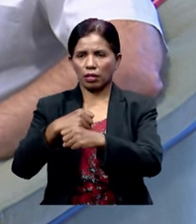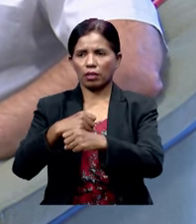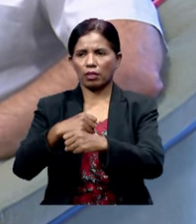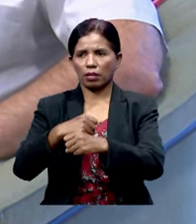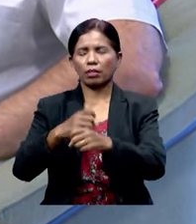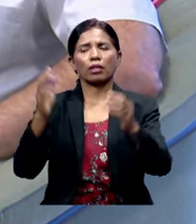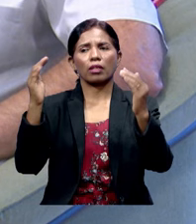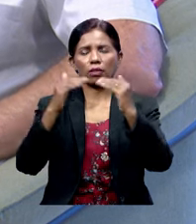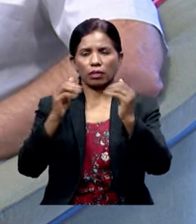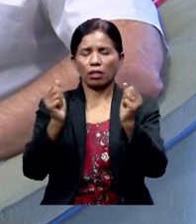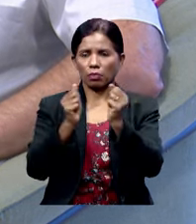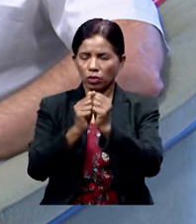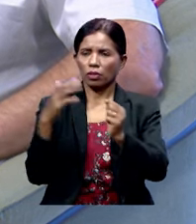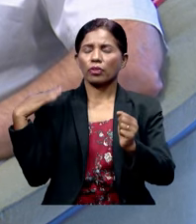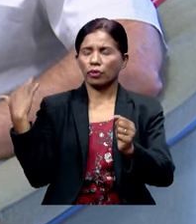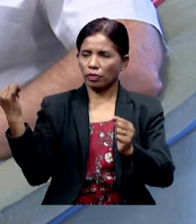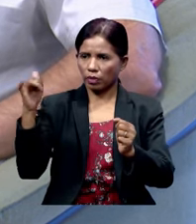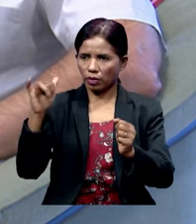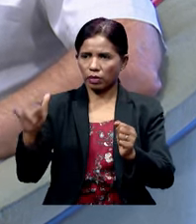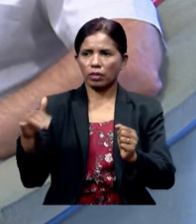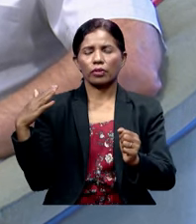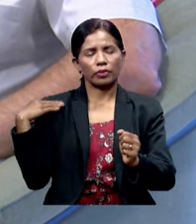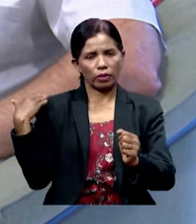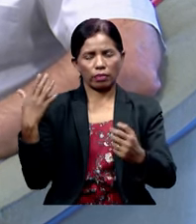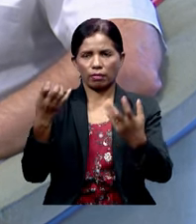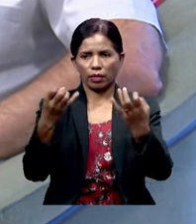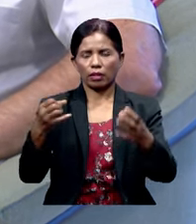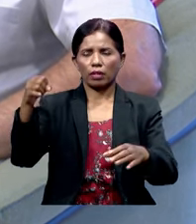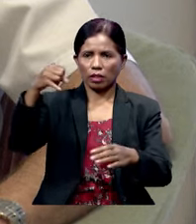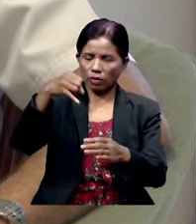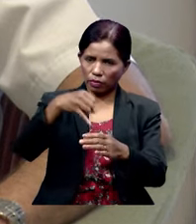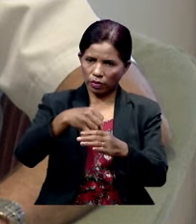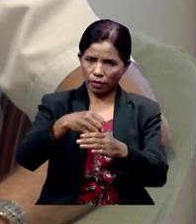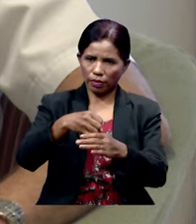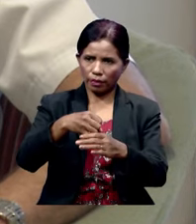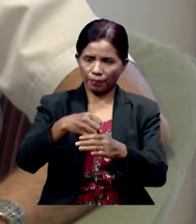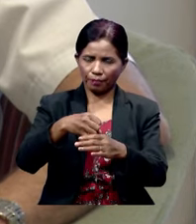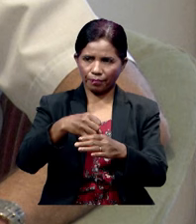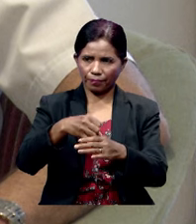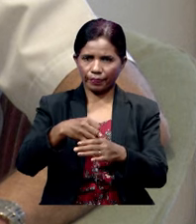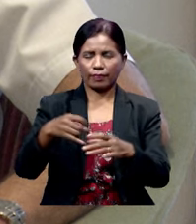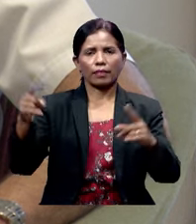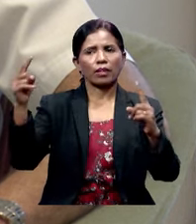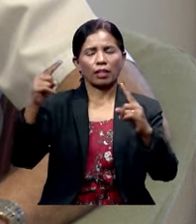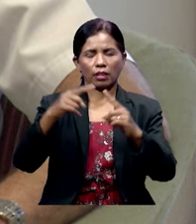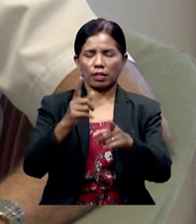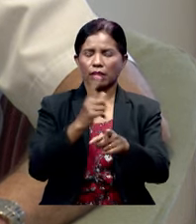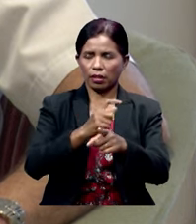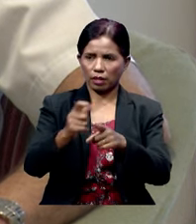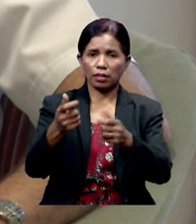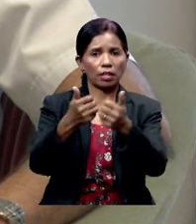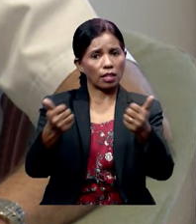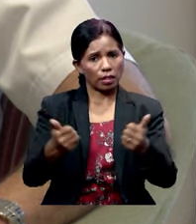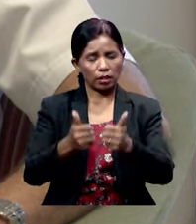encontrar os jovens Possivelmente jovens envolvidos na prática de artes